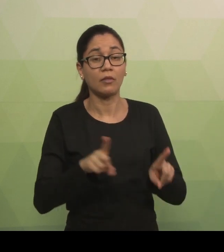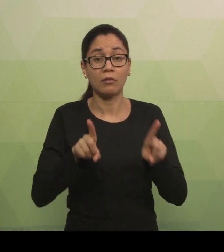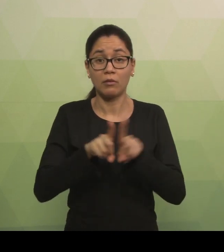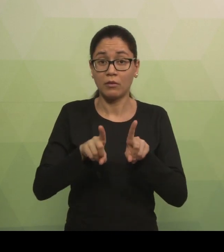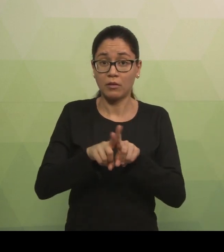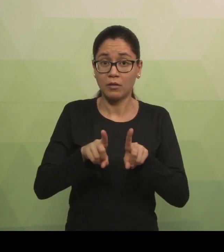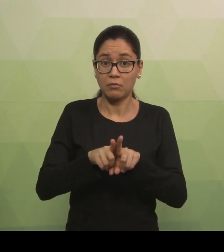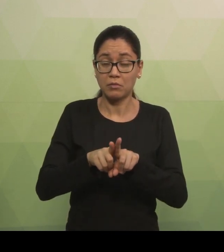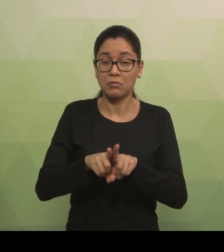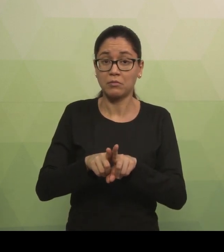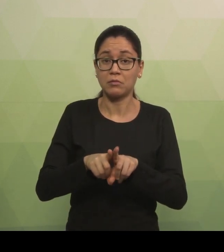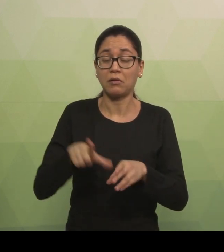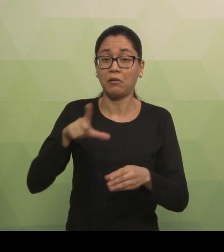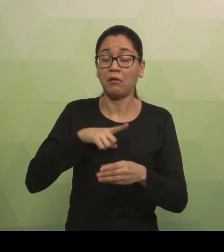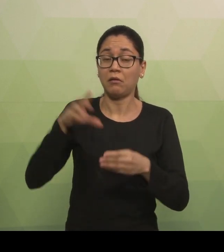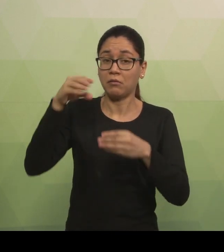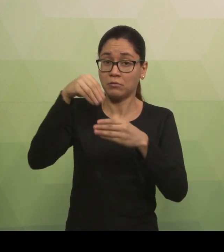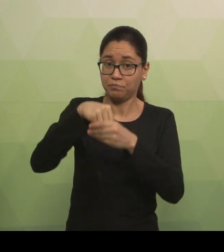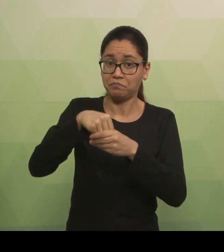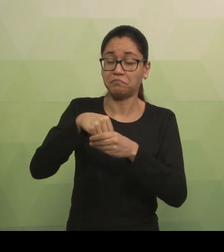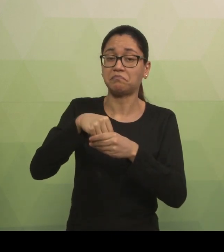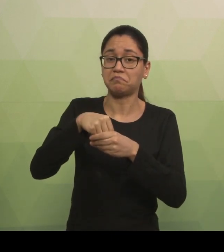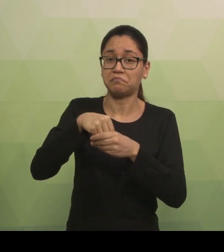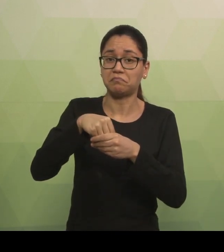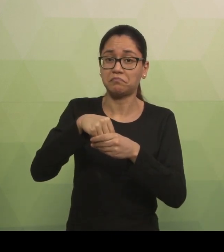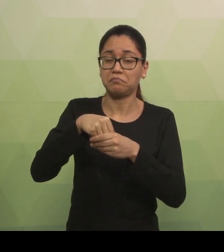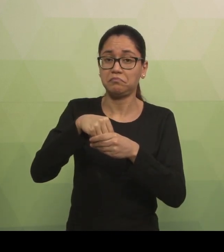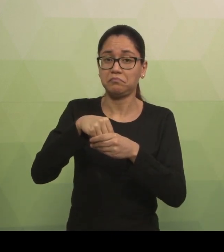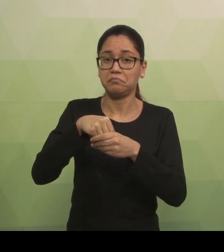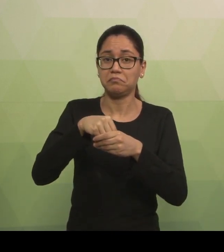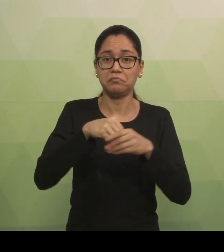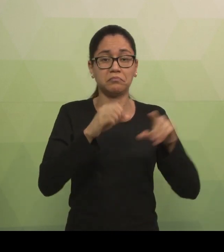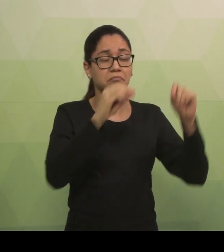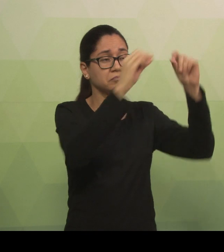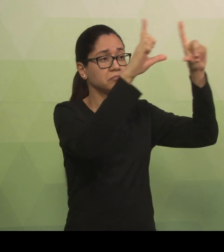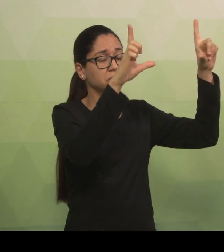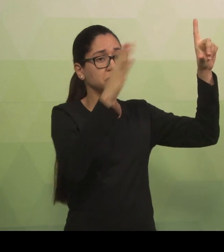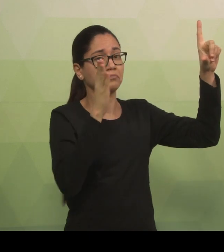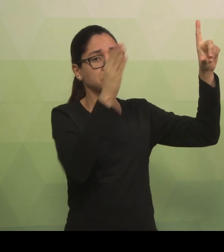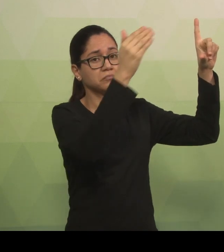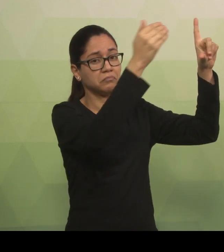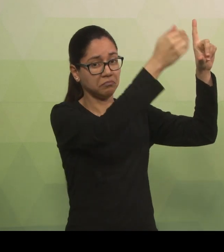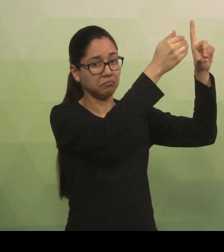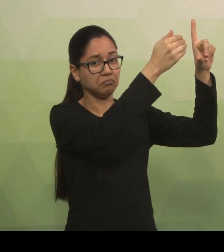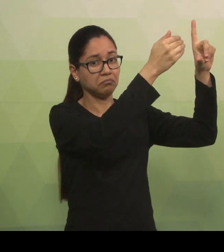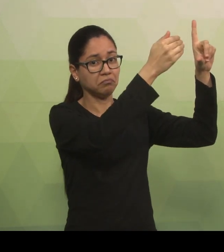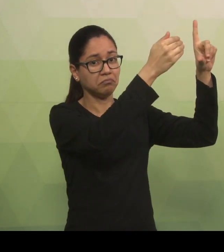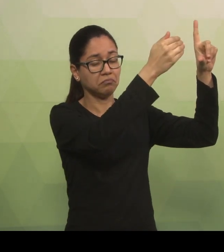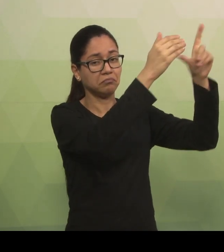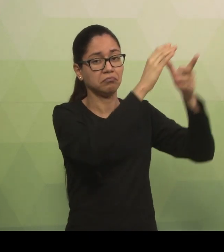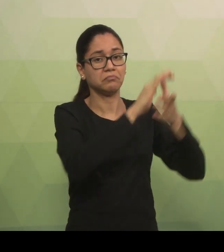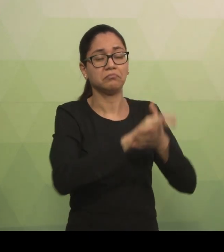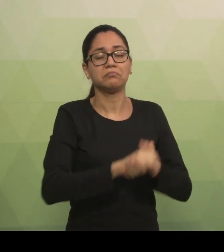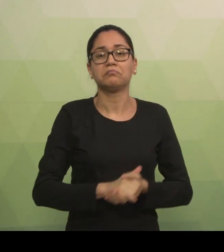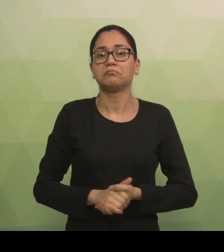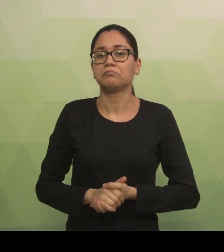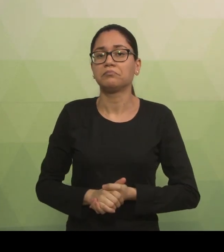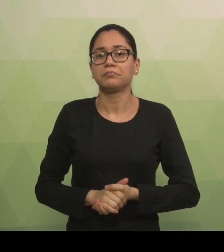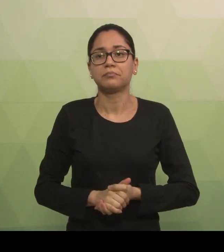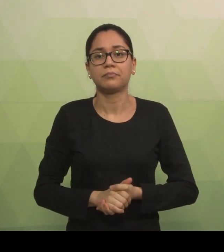interfaces eletrônicas. Quanto mais fácil de utilizar, intuitiva e atraente, mais ergonômica será